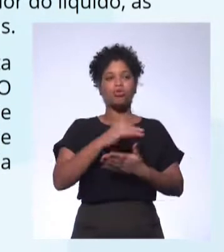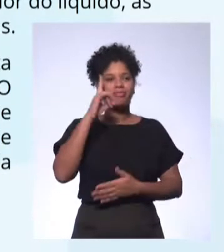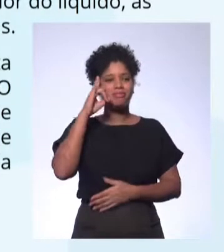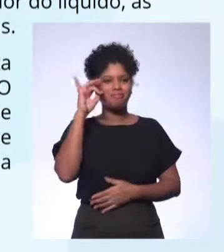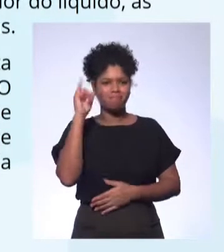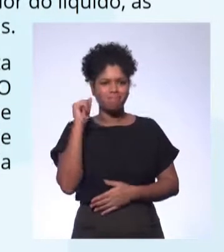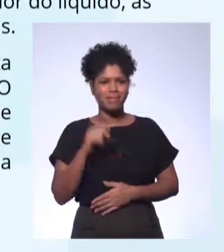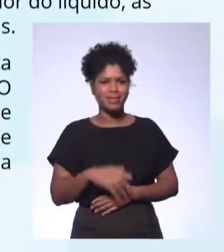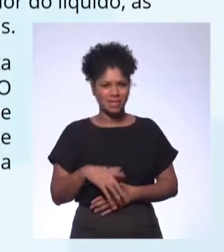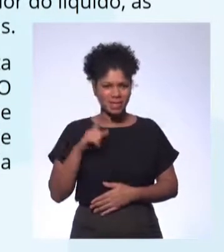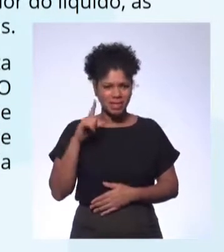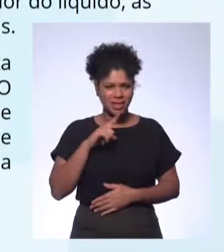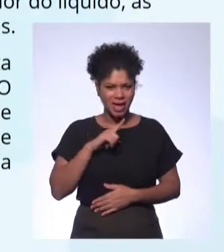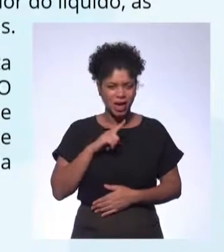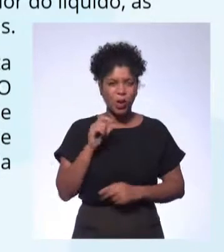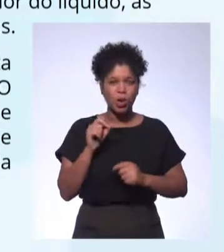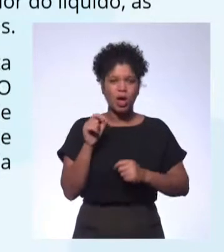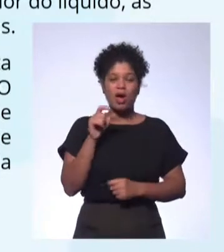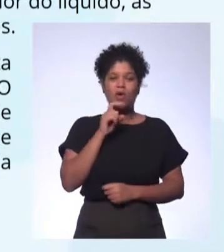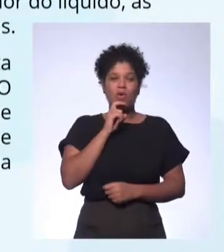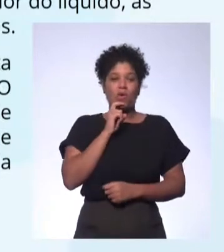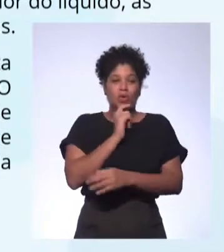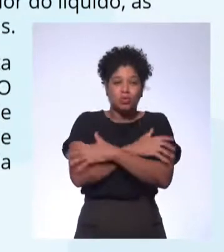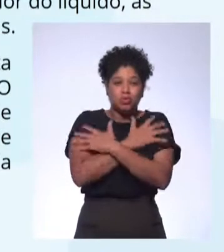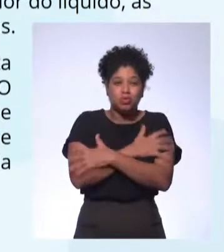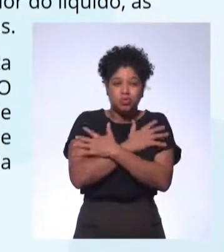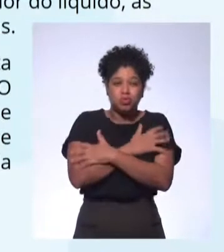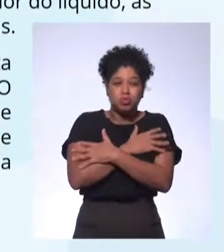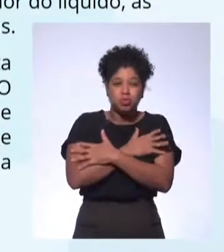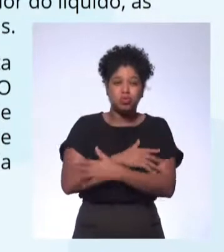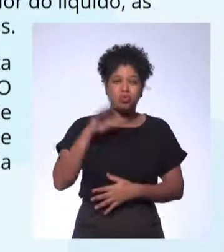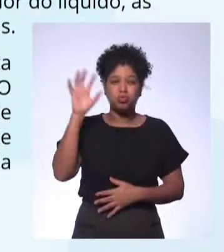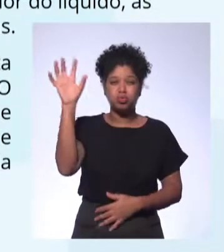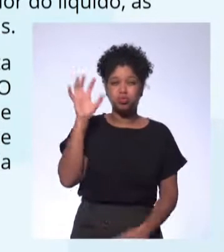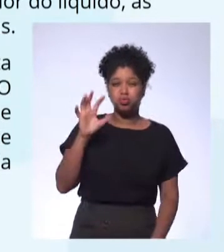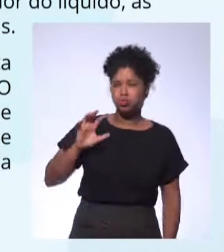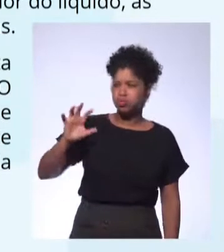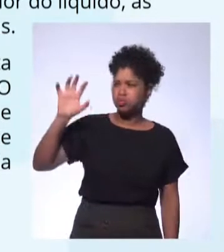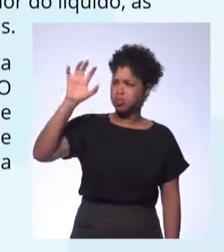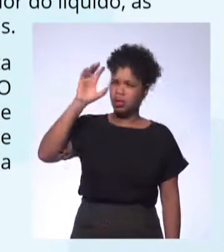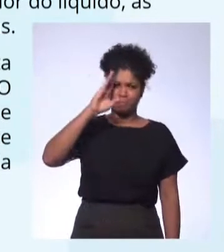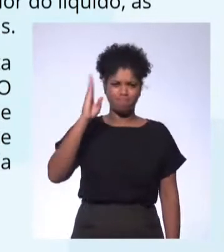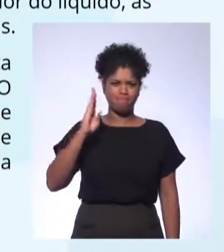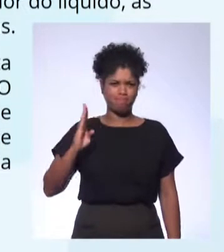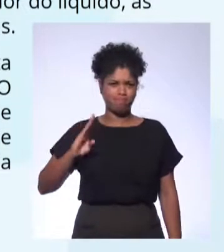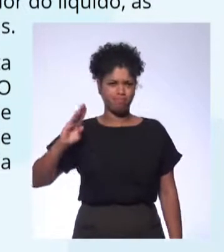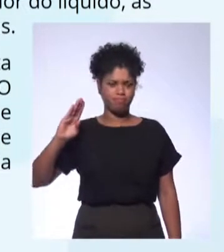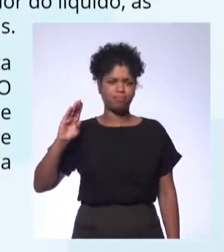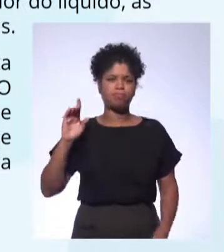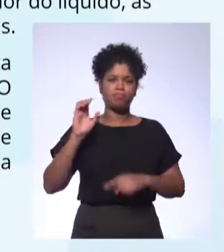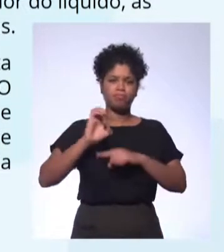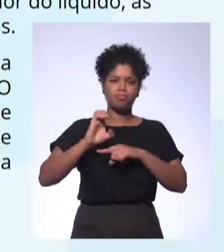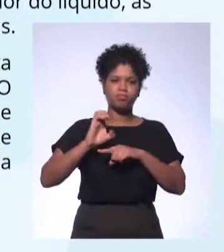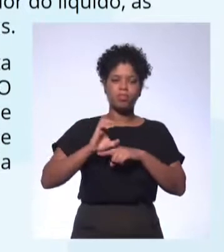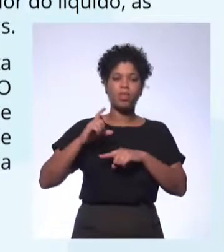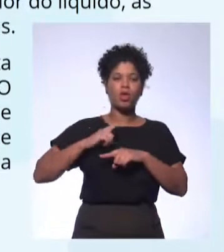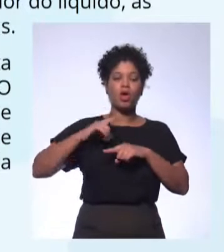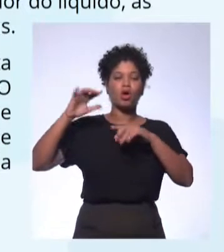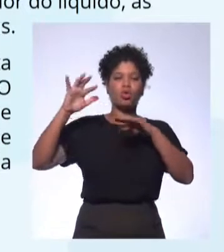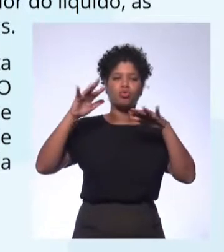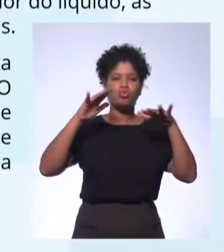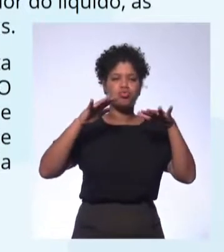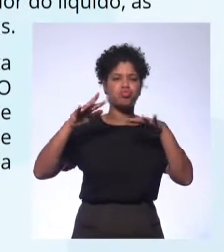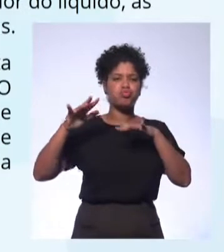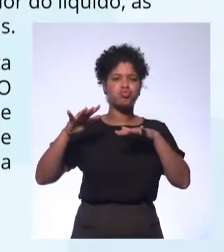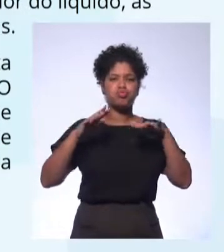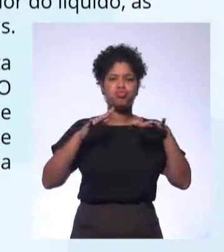né a em algumas regiões do estado ou mesmo do Brasil aí nós temos geadas